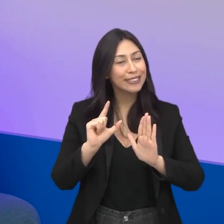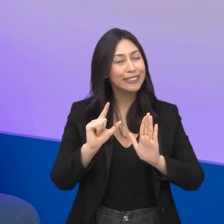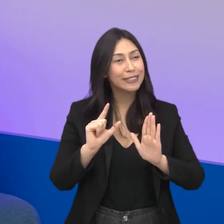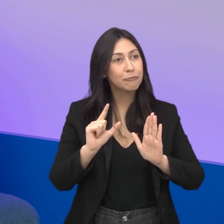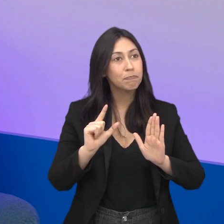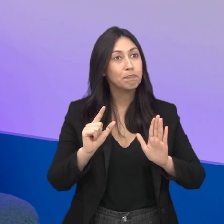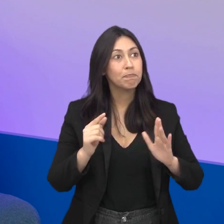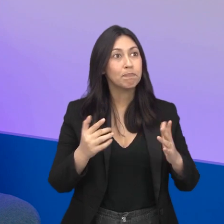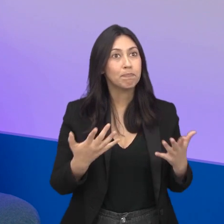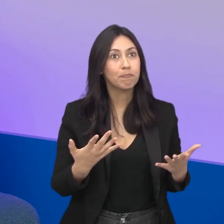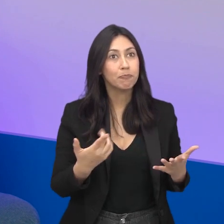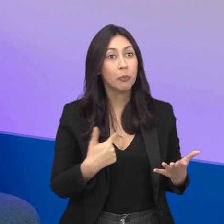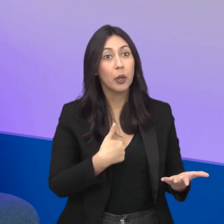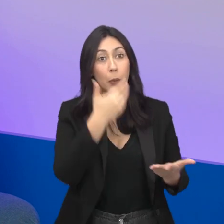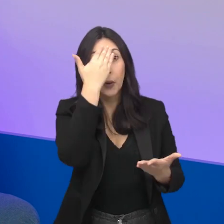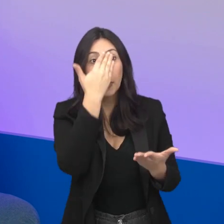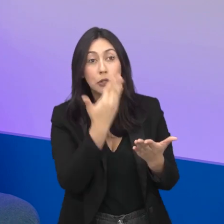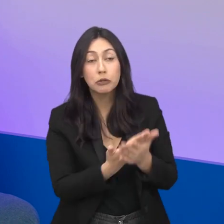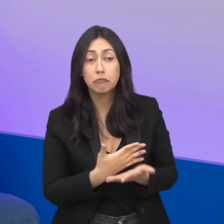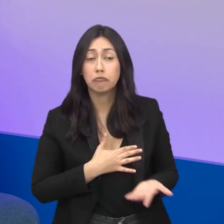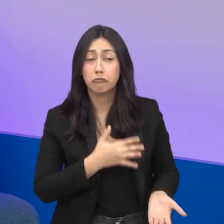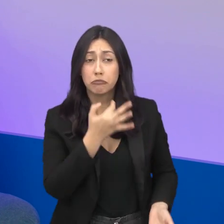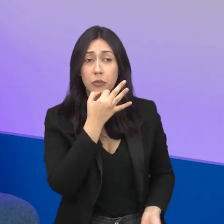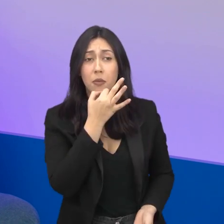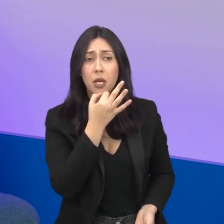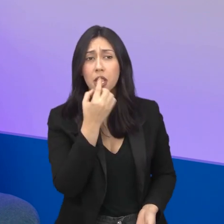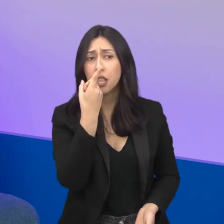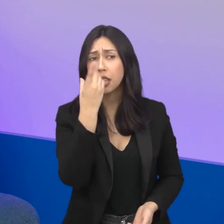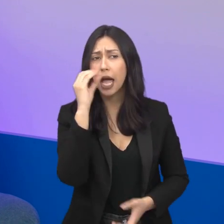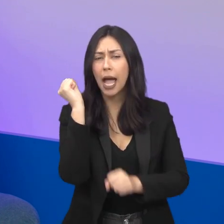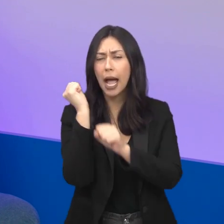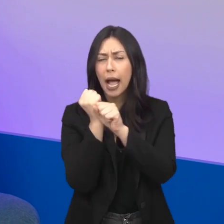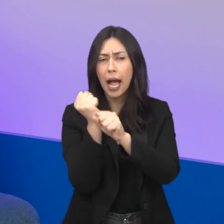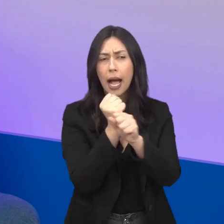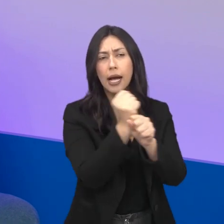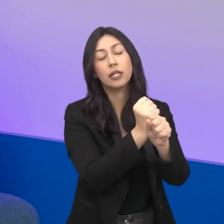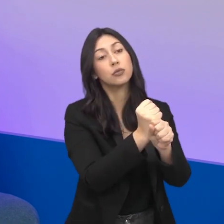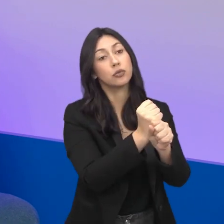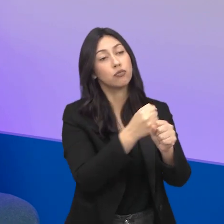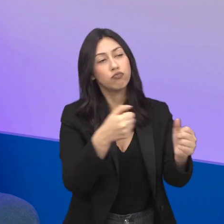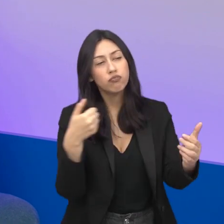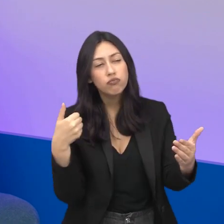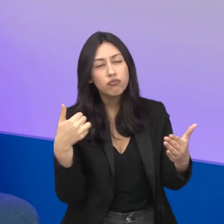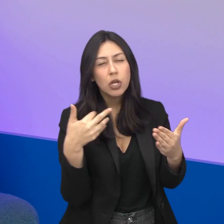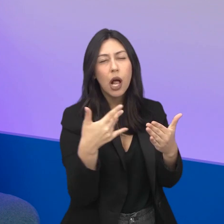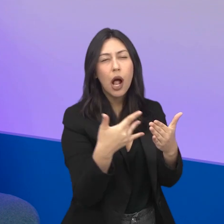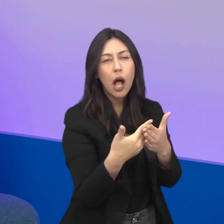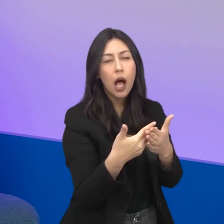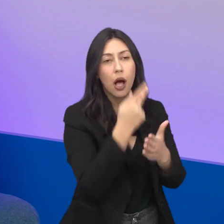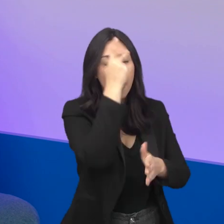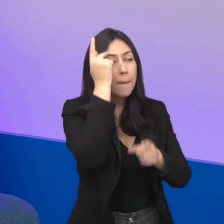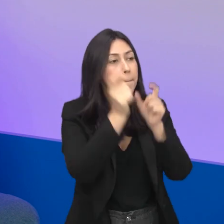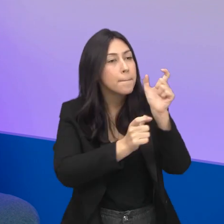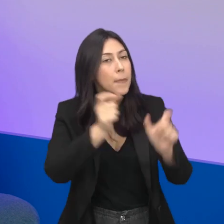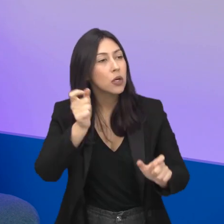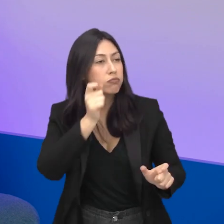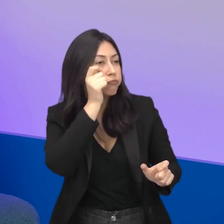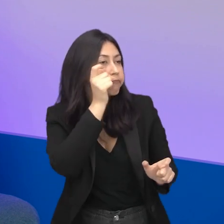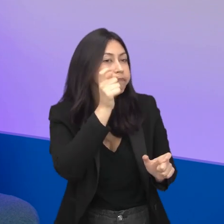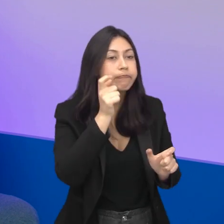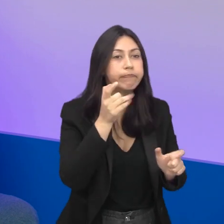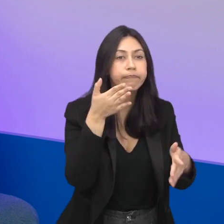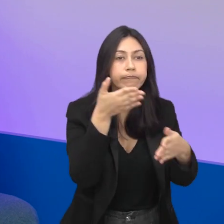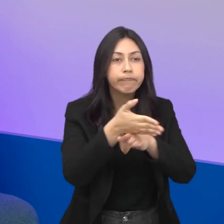né, Marvin? Que eu acredito que nos últimos 10 anos, pelo menos, aumentou o interesse das pessoas e a